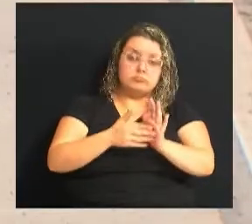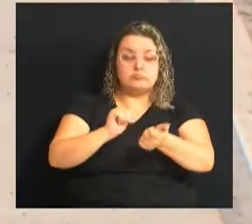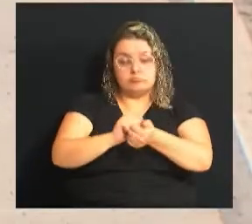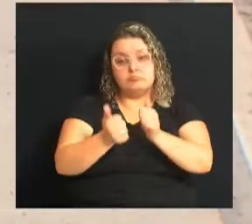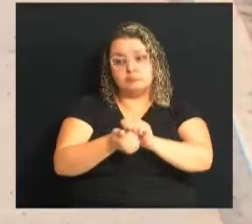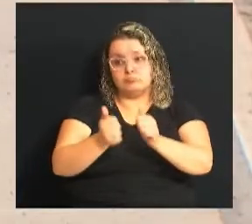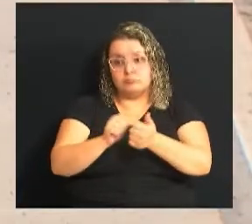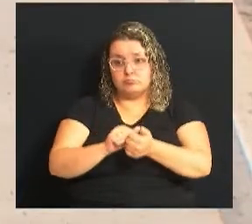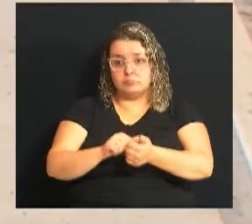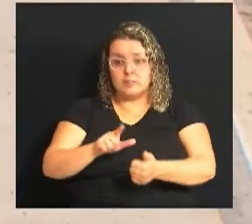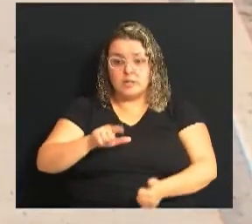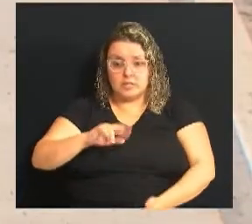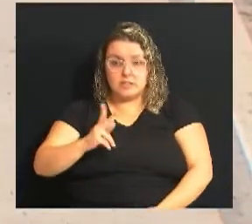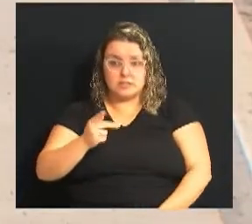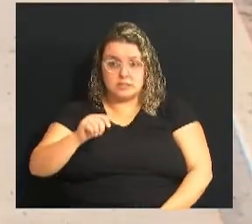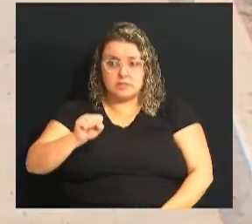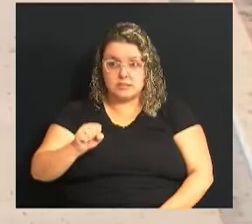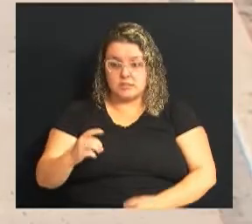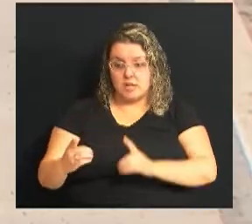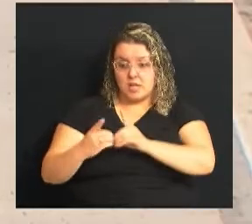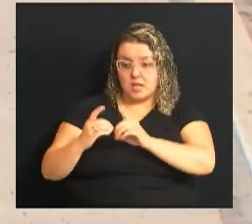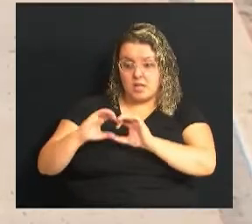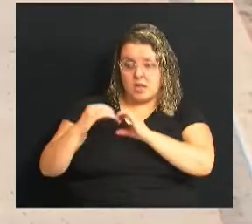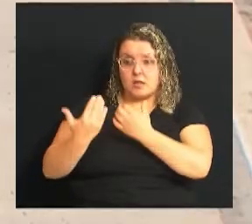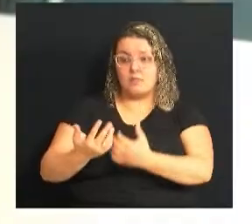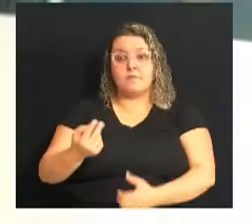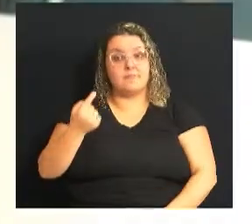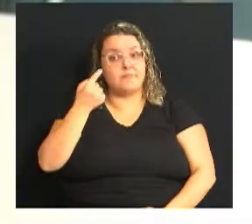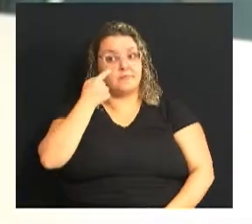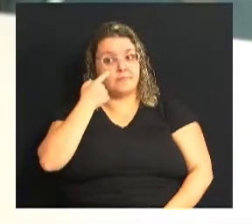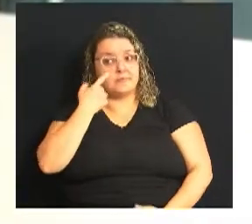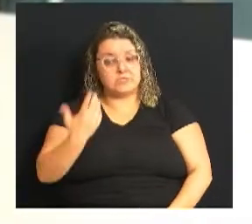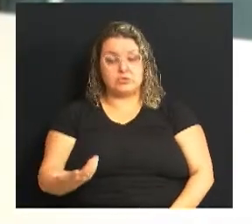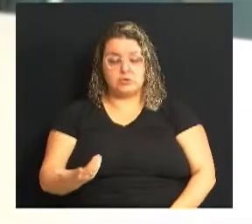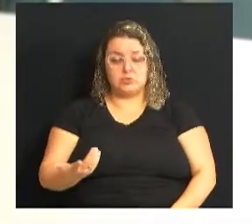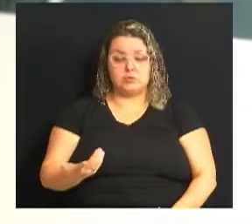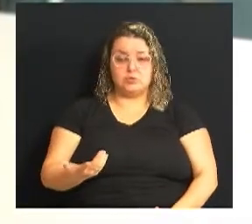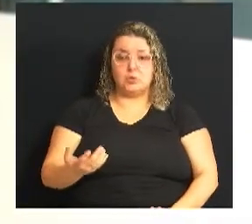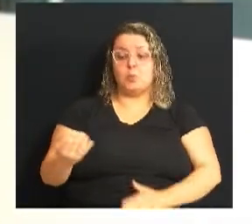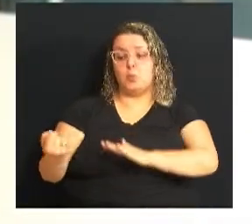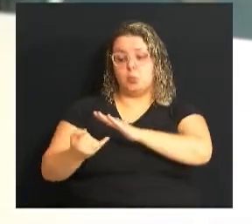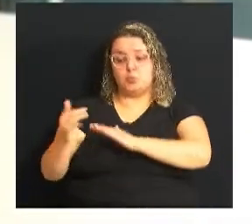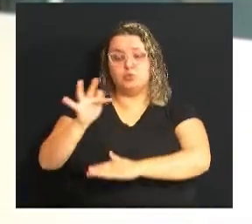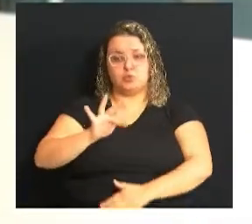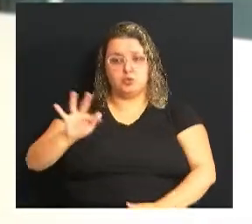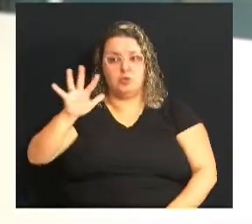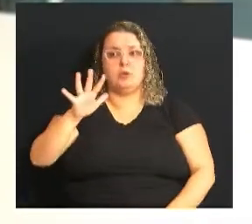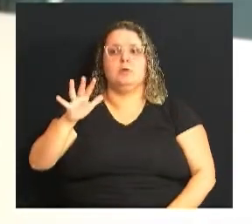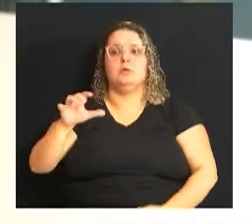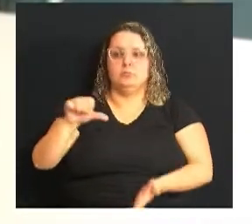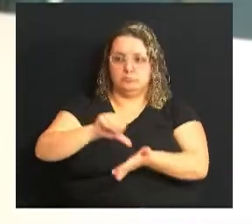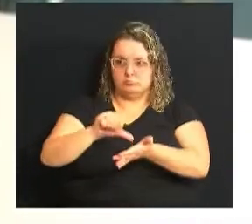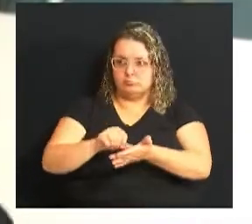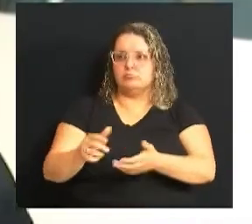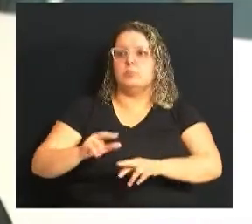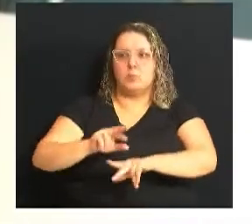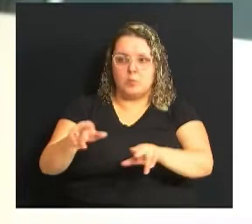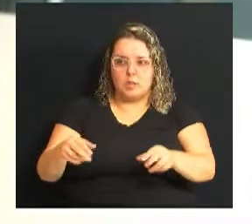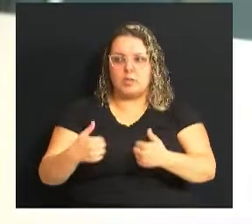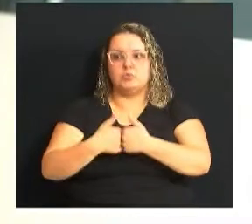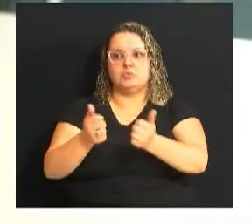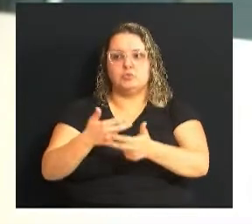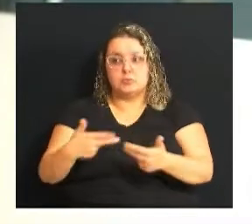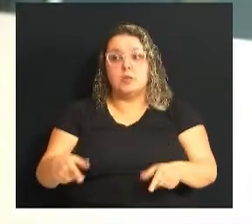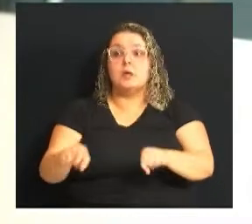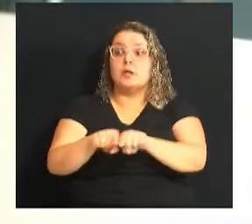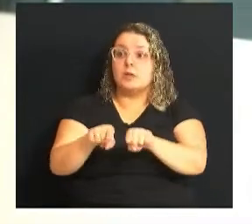que atendem aquela comunidade. Visto que, naquela região, além do Instituto Federal, que é um polo gerador de demanda do transporte coletivo, também nós